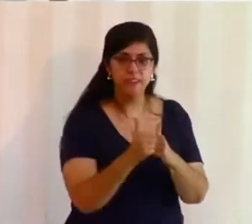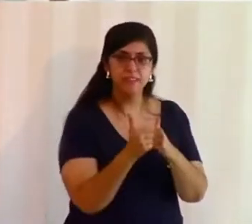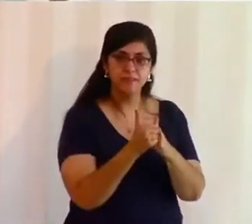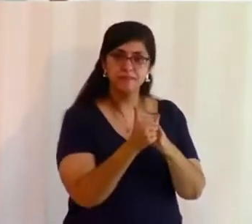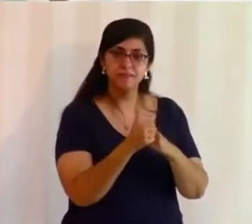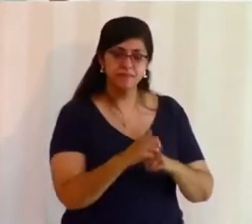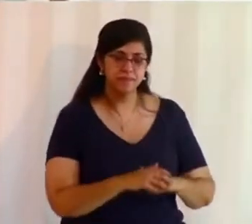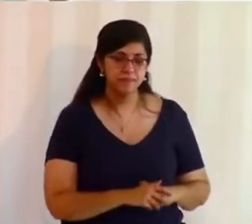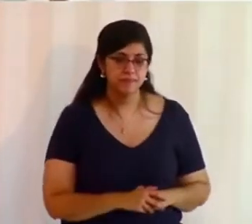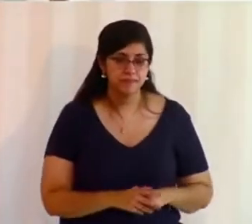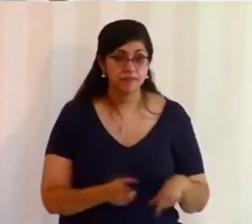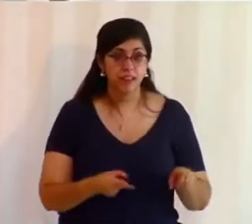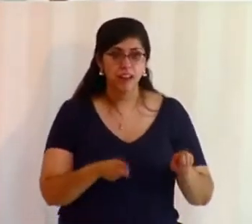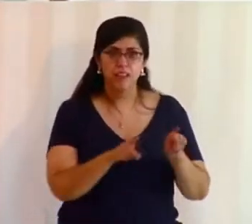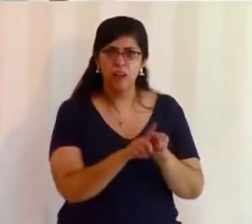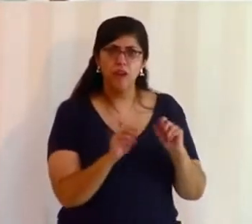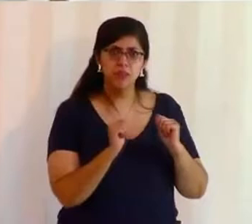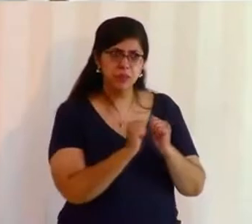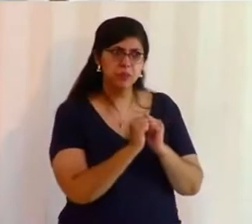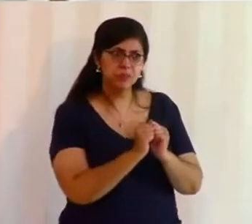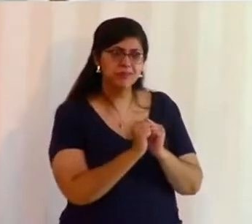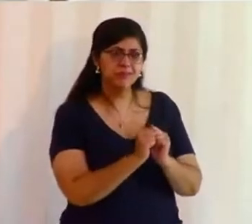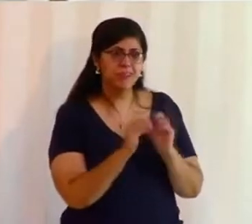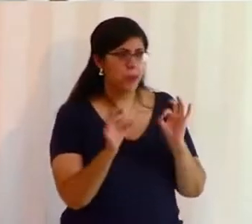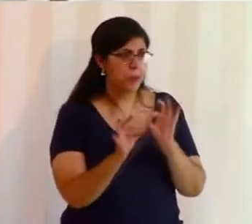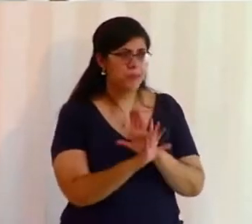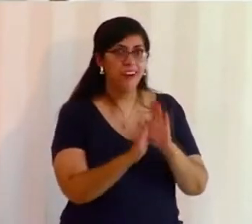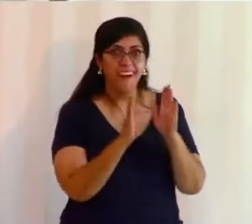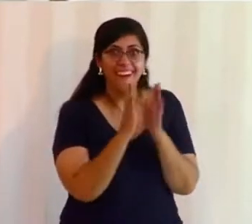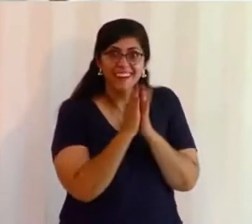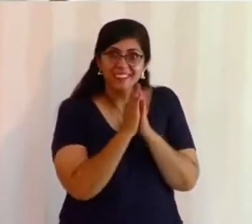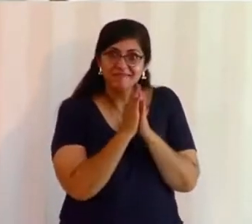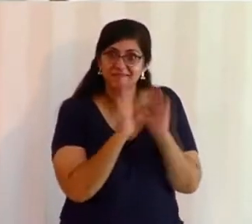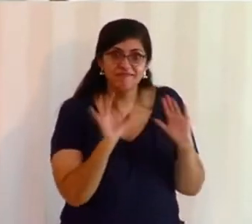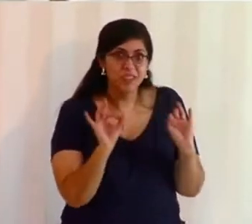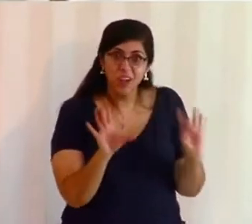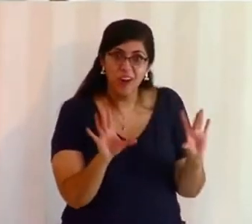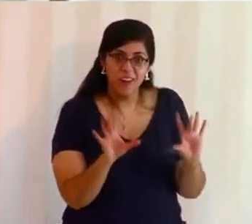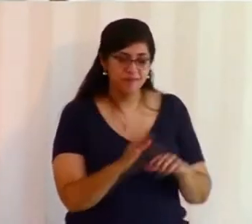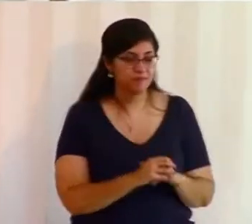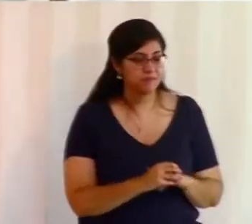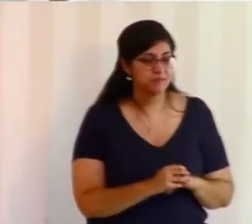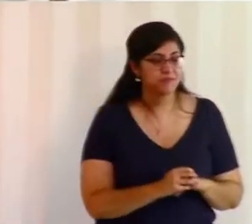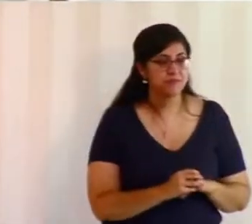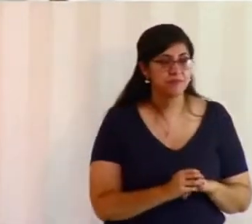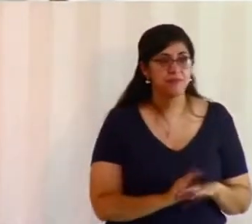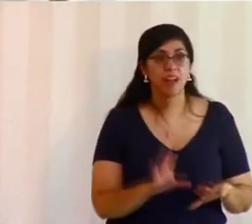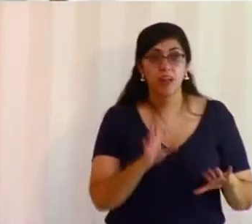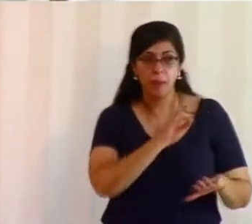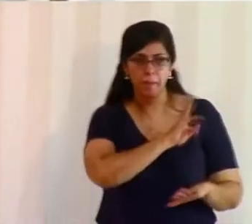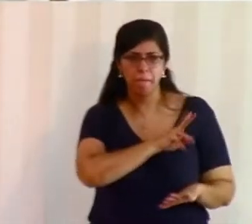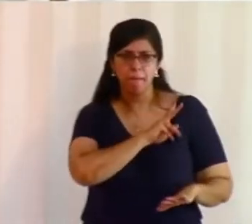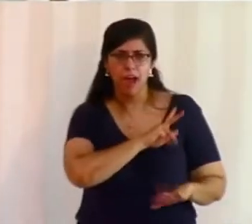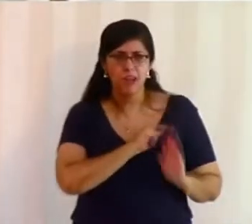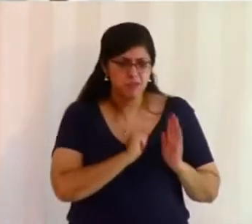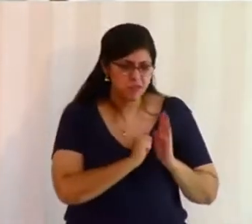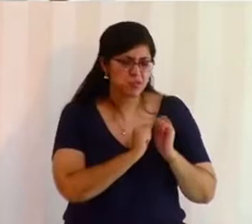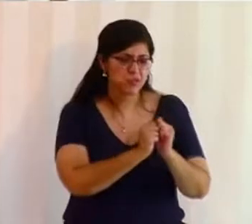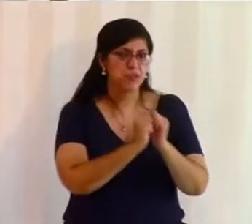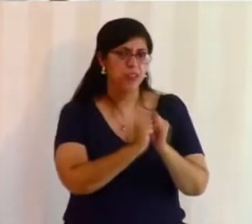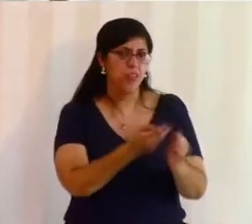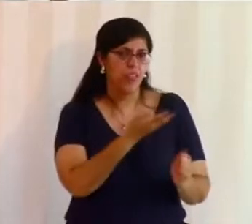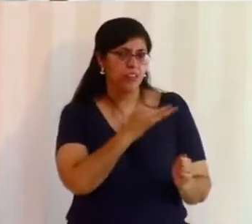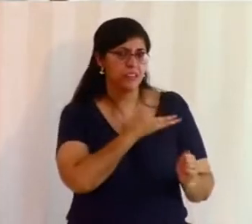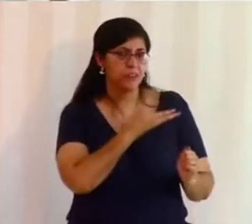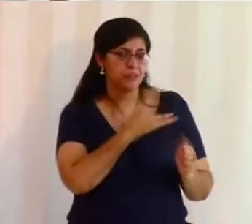rio. E ele se reúne com o objetivo de orar. E ali Deus dá a oportunidade de Paulo, juntamente com seus companheiros, de